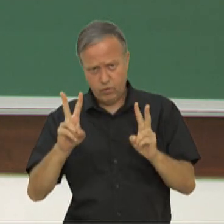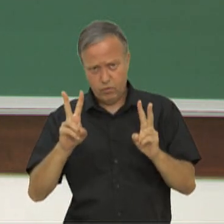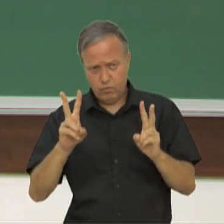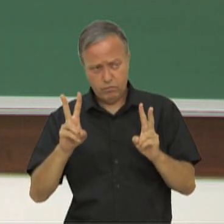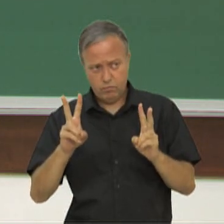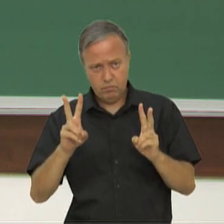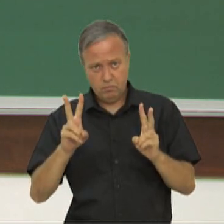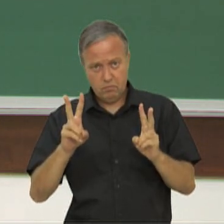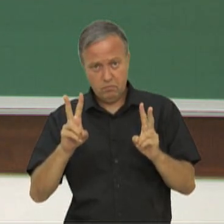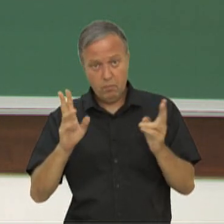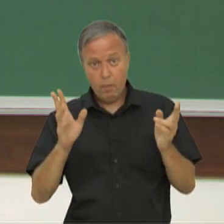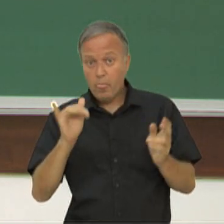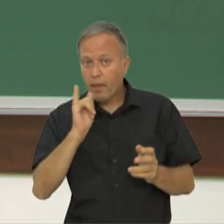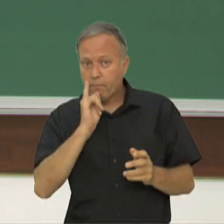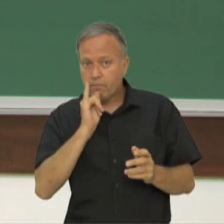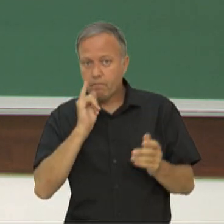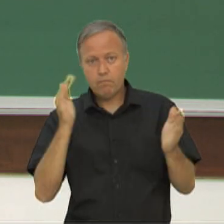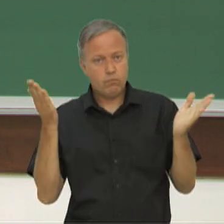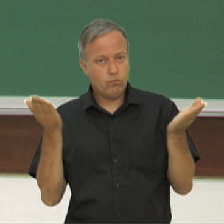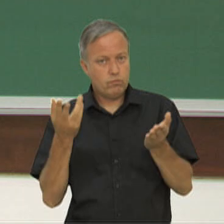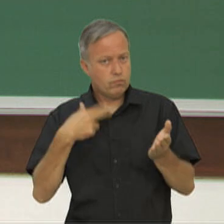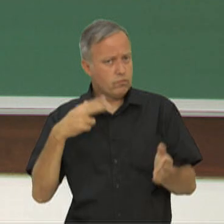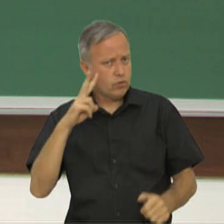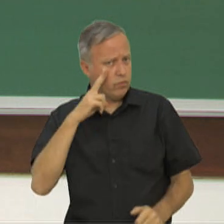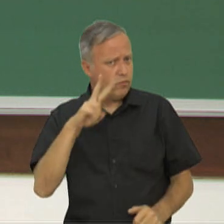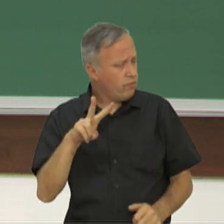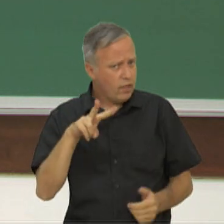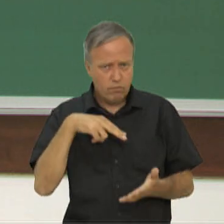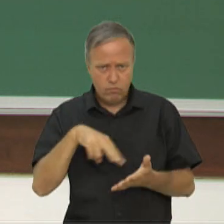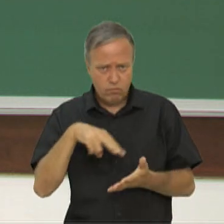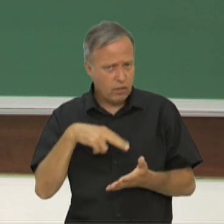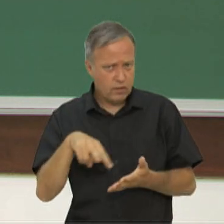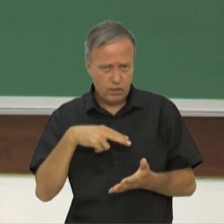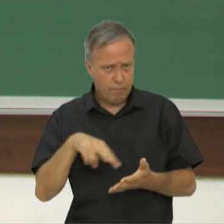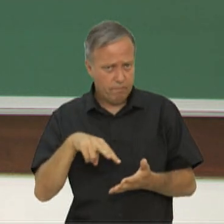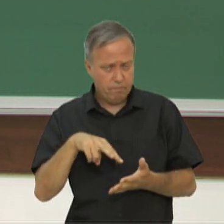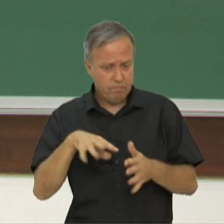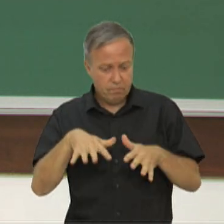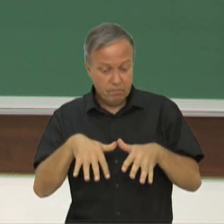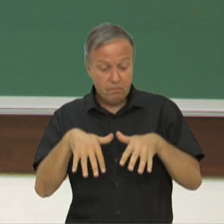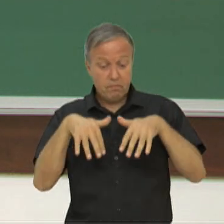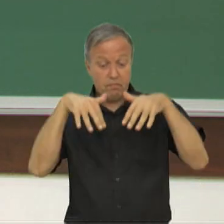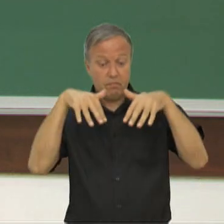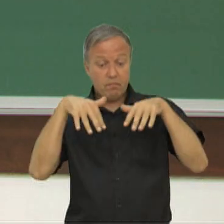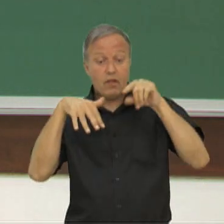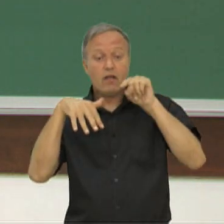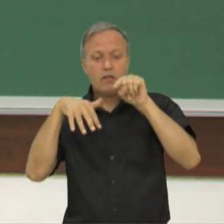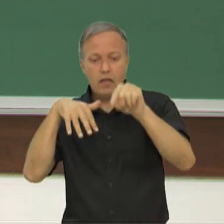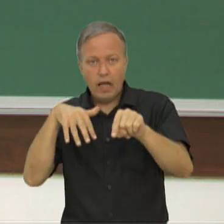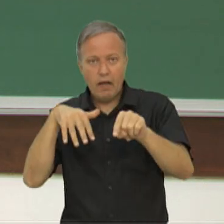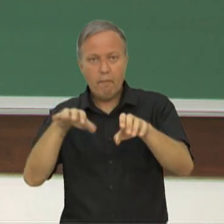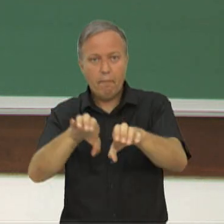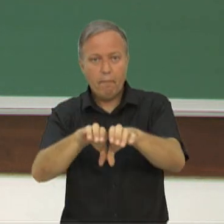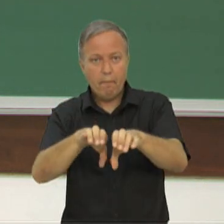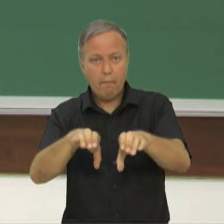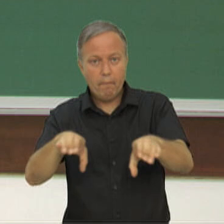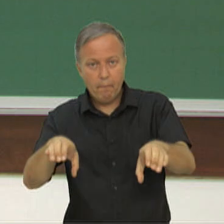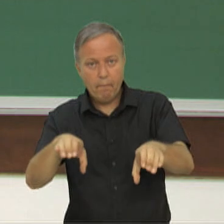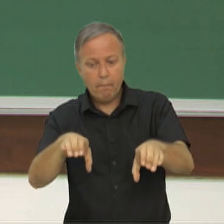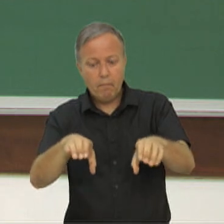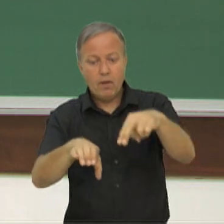balé desta forma hoje, não assistimos? Assistimos, né? Então foi com o Luís